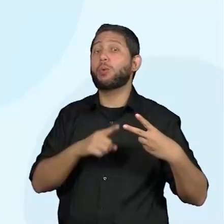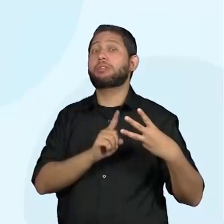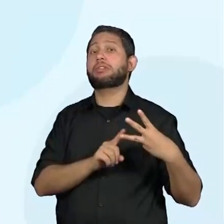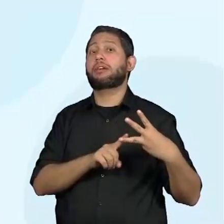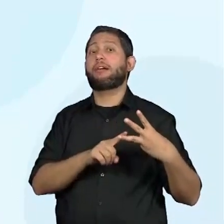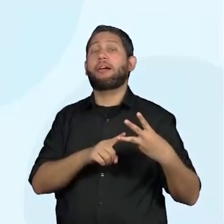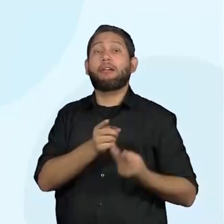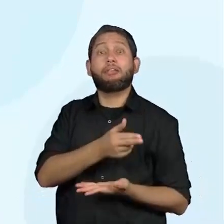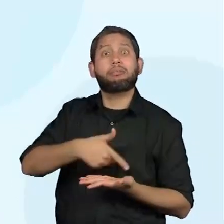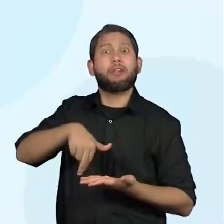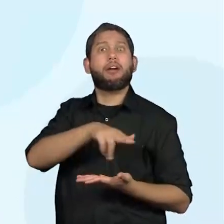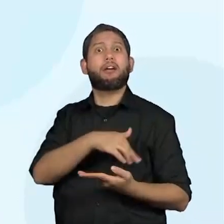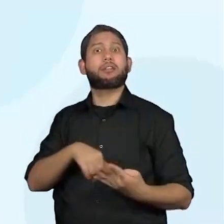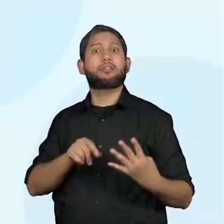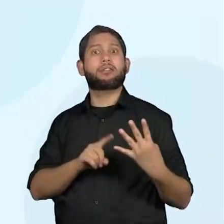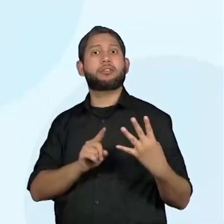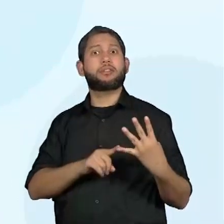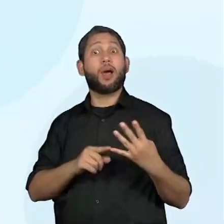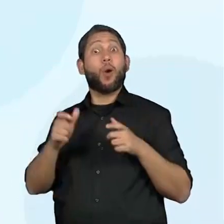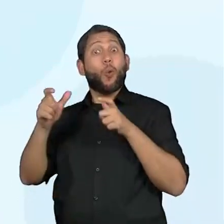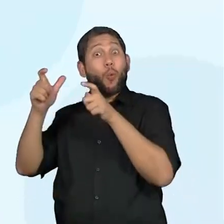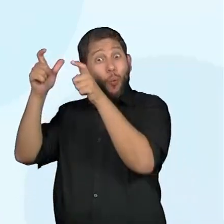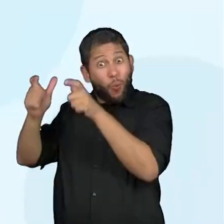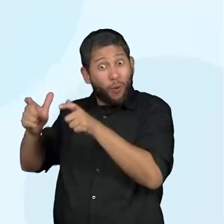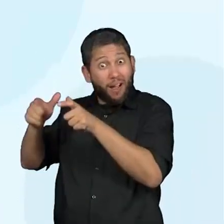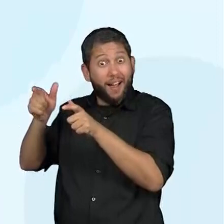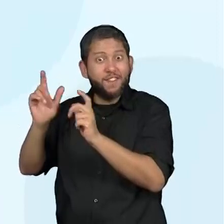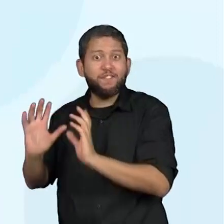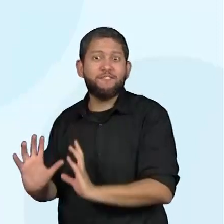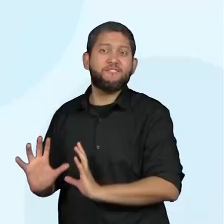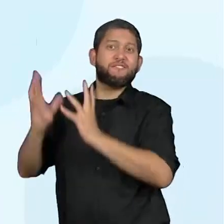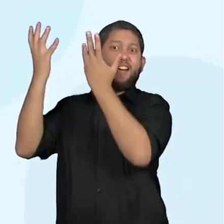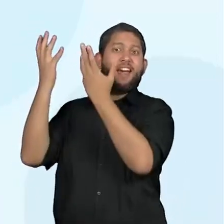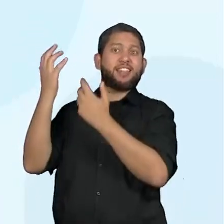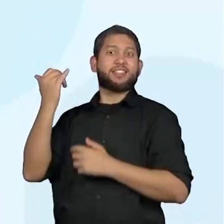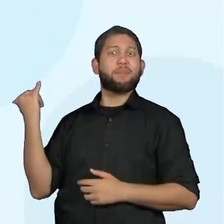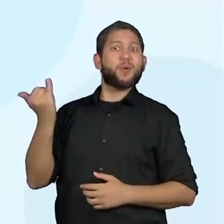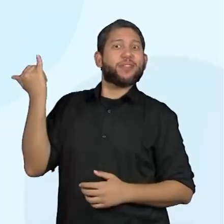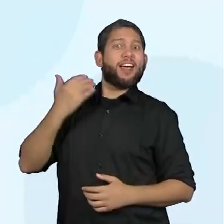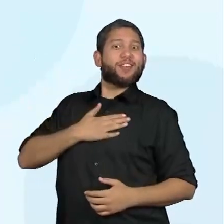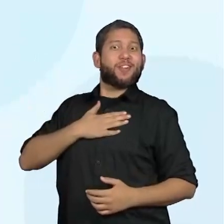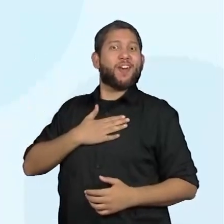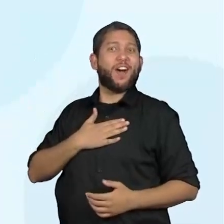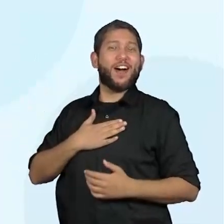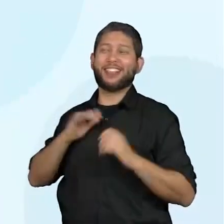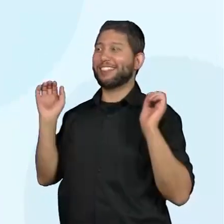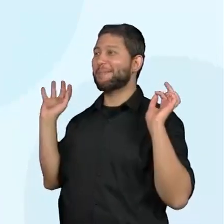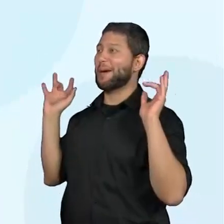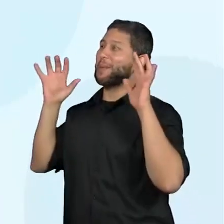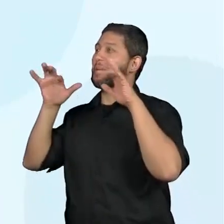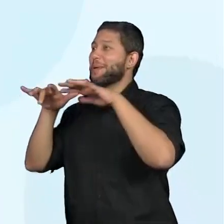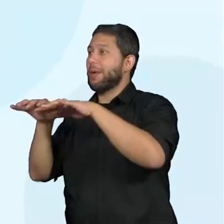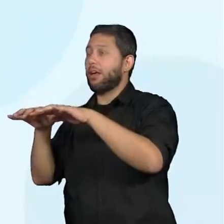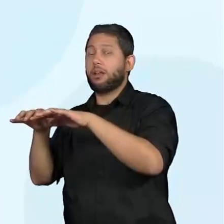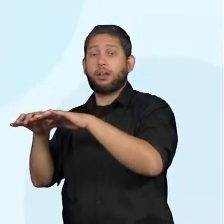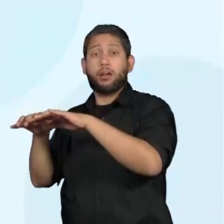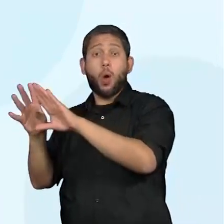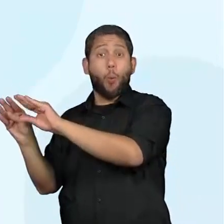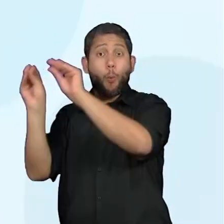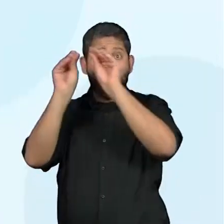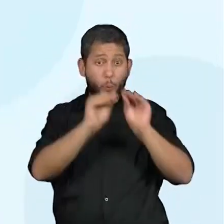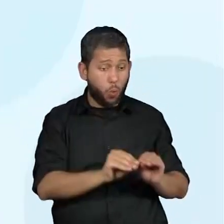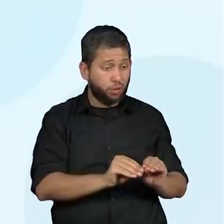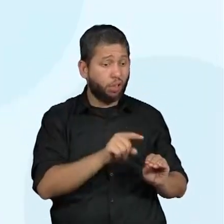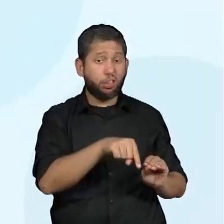festividades, que em determinada região, às vezes uma festa é muito importante e quando você muda para outra, às vezes nem é